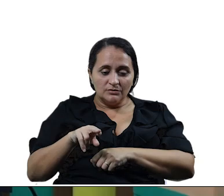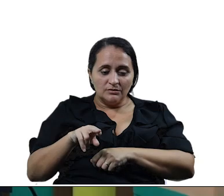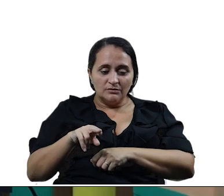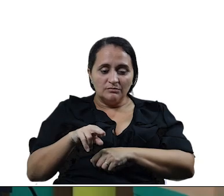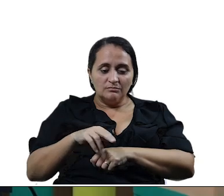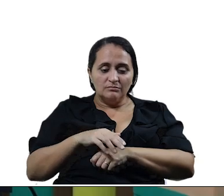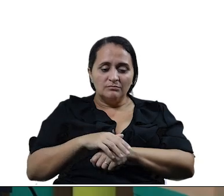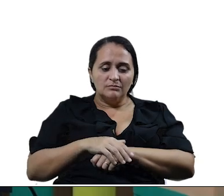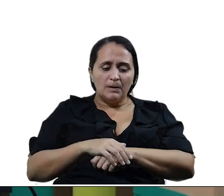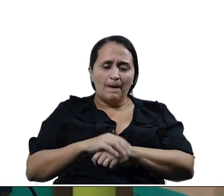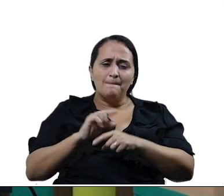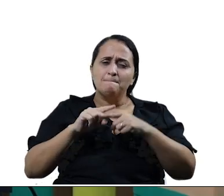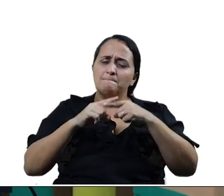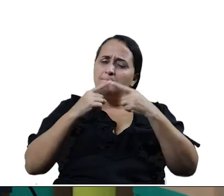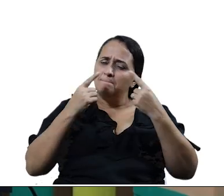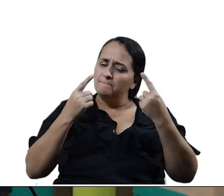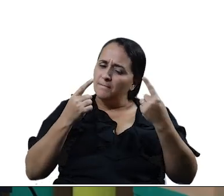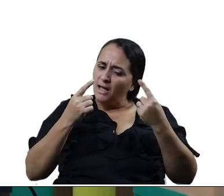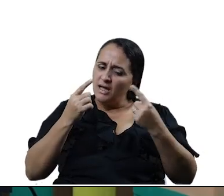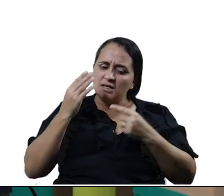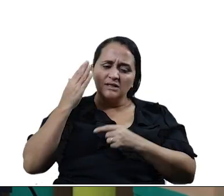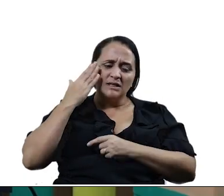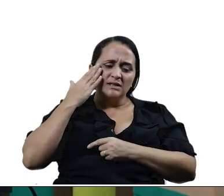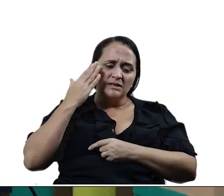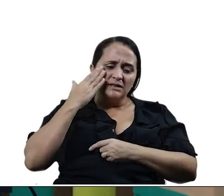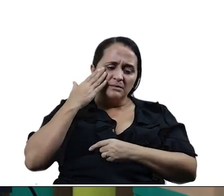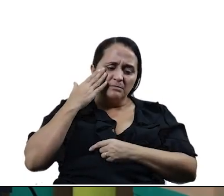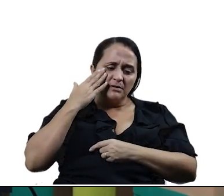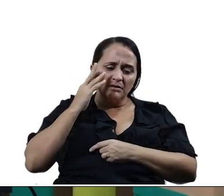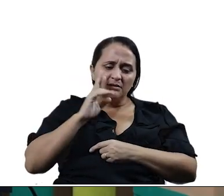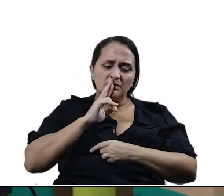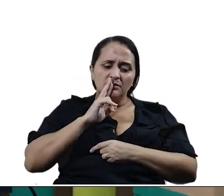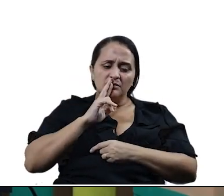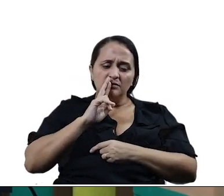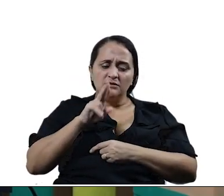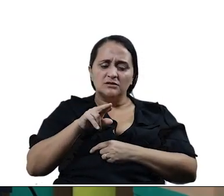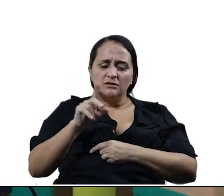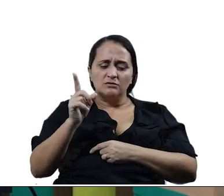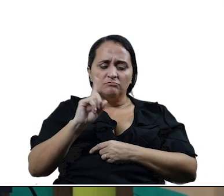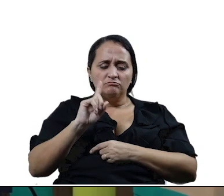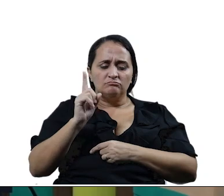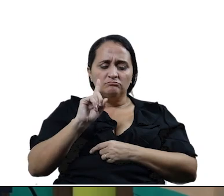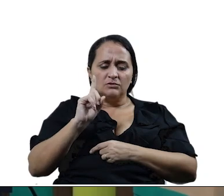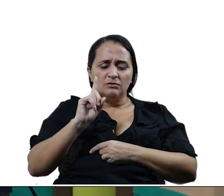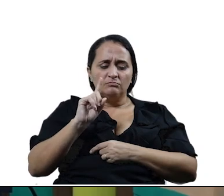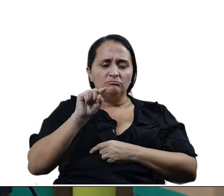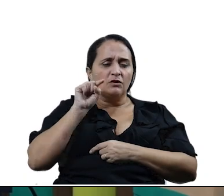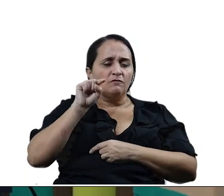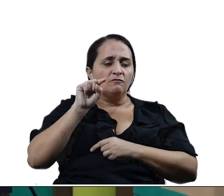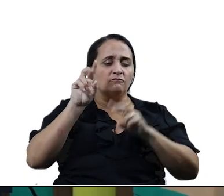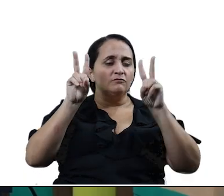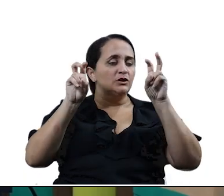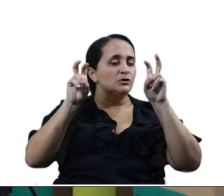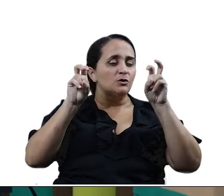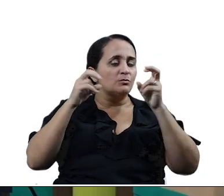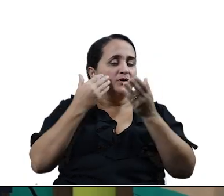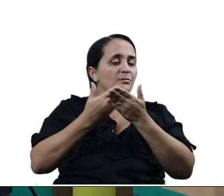Quer saber? Eu não vou adiantar essa resposta, não. Vou deixar como tema para a nossa próxima aula,